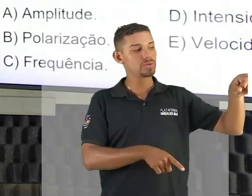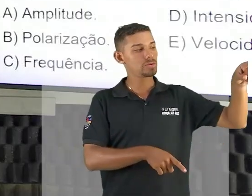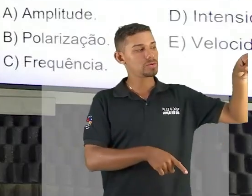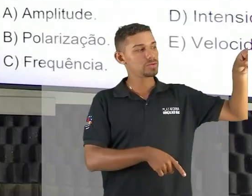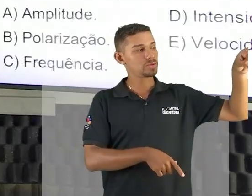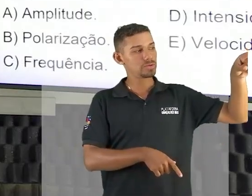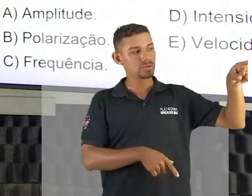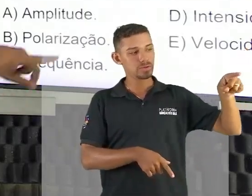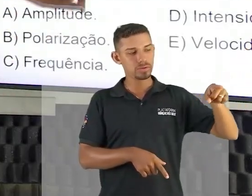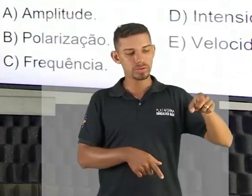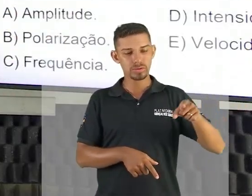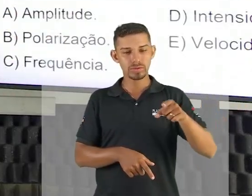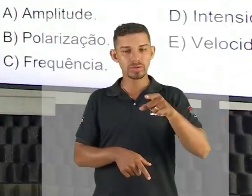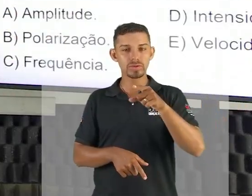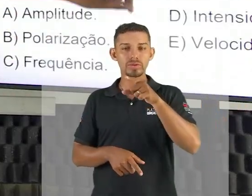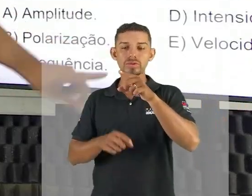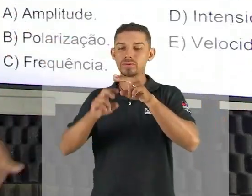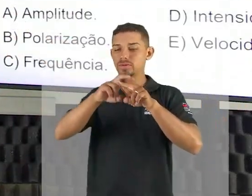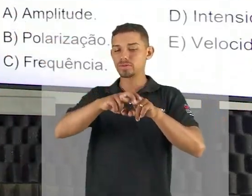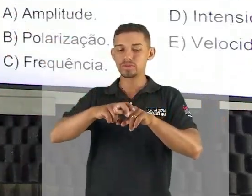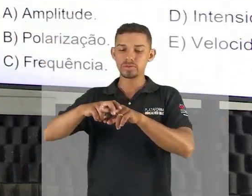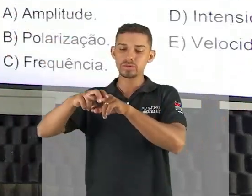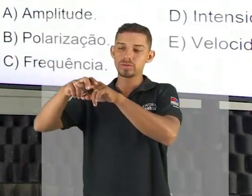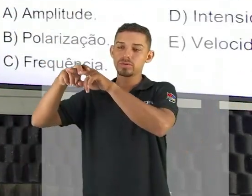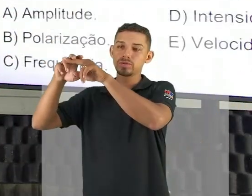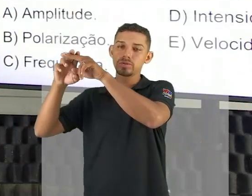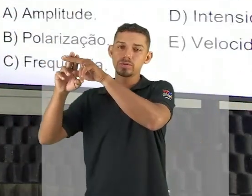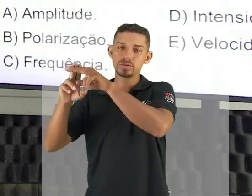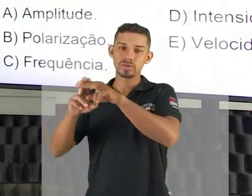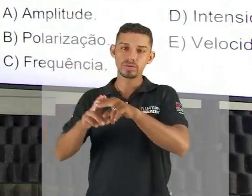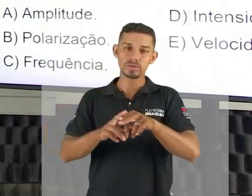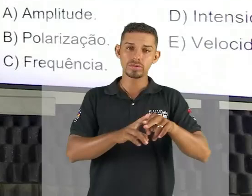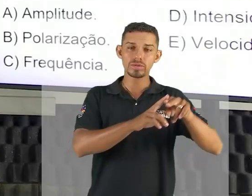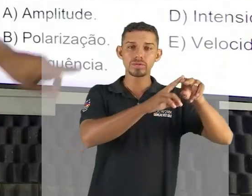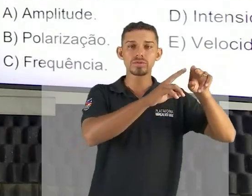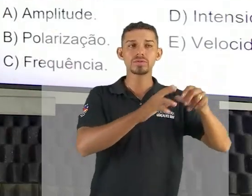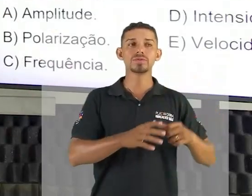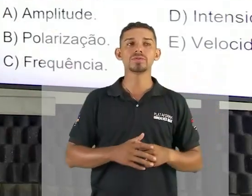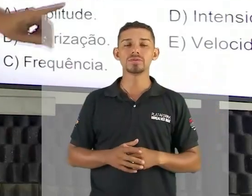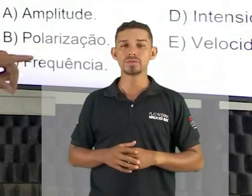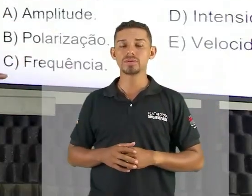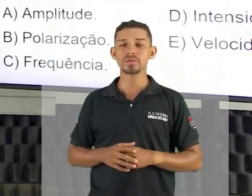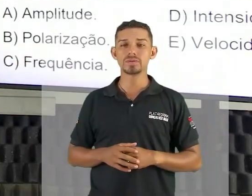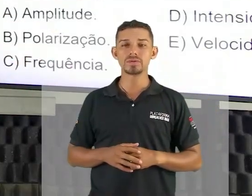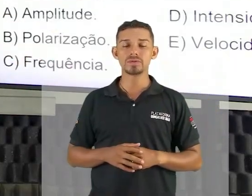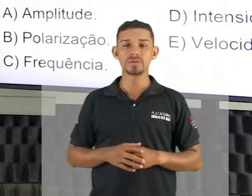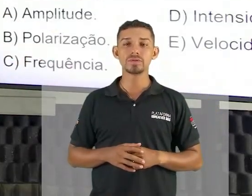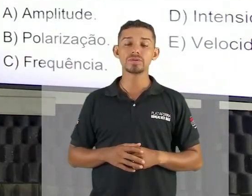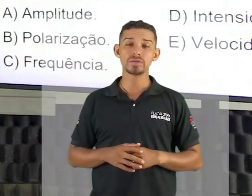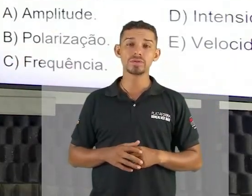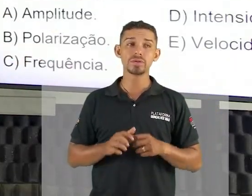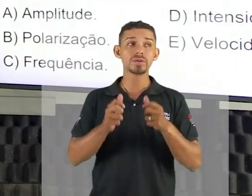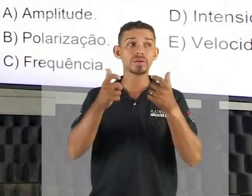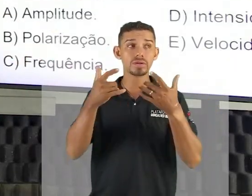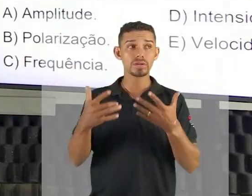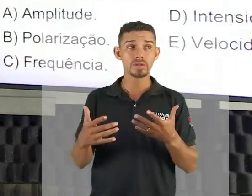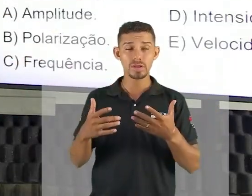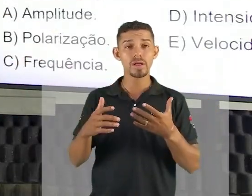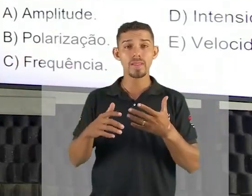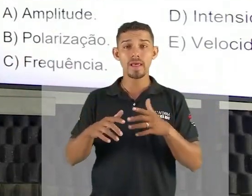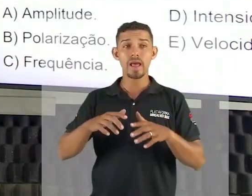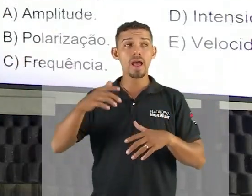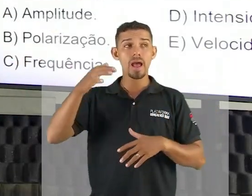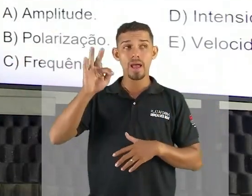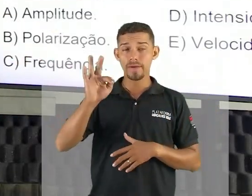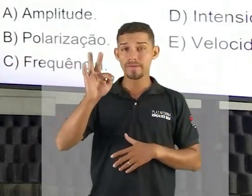vibrar para empurrar novamente Espera ela terminar de vibrar para empurrar novamente quer dizer que a frequência que você tá